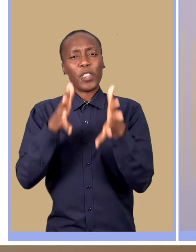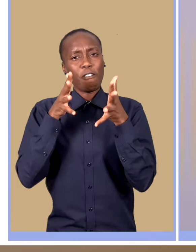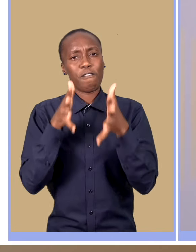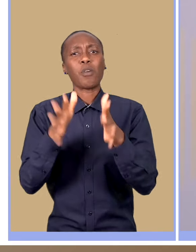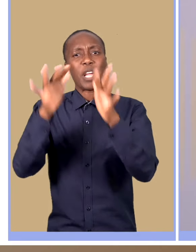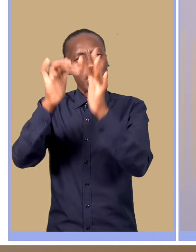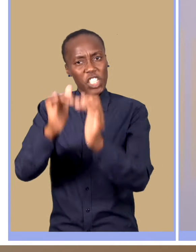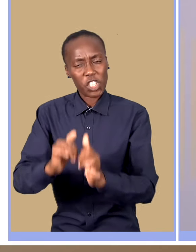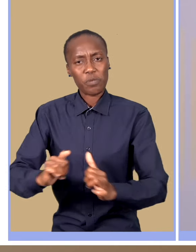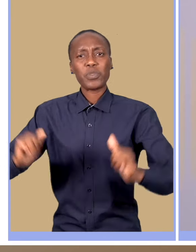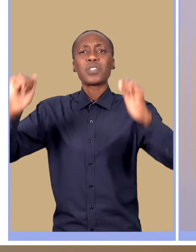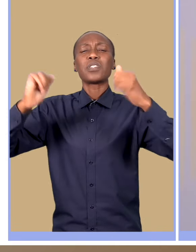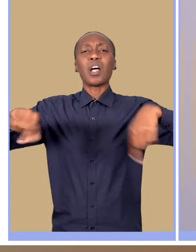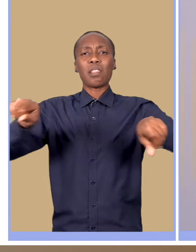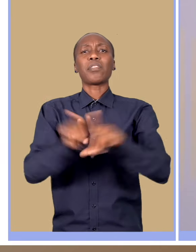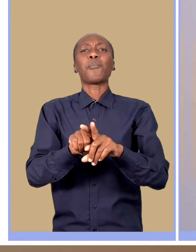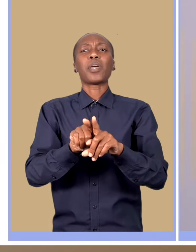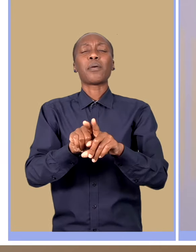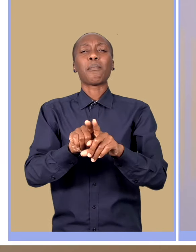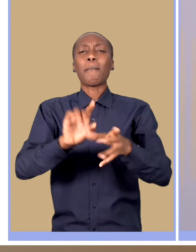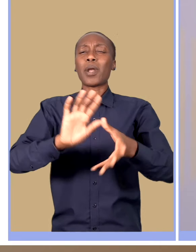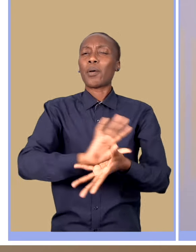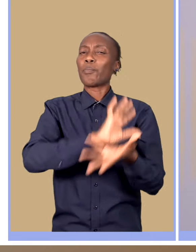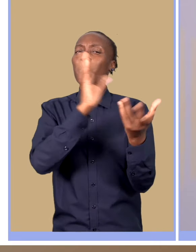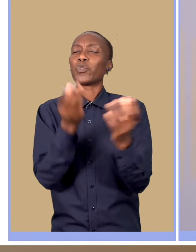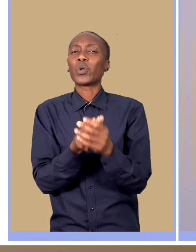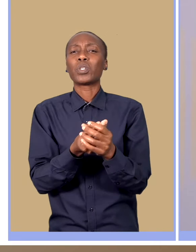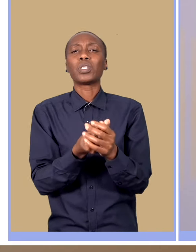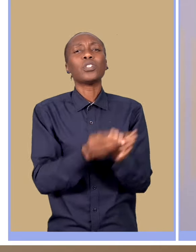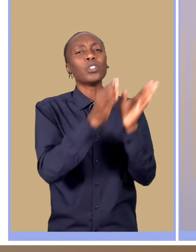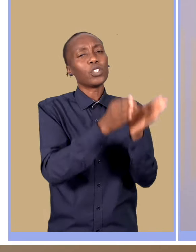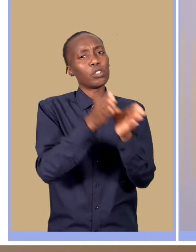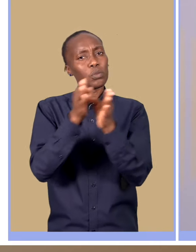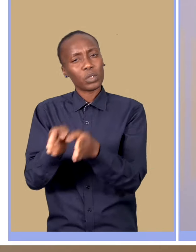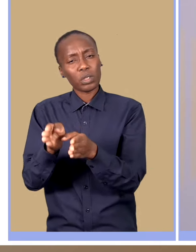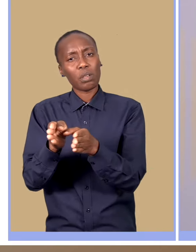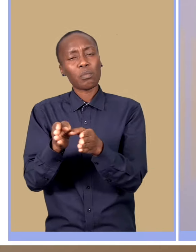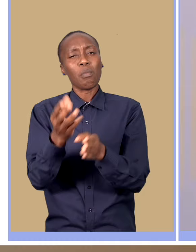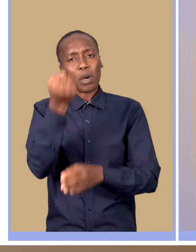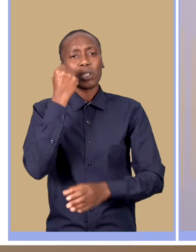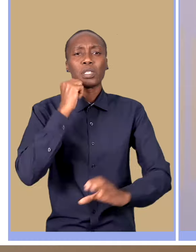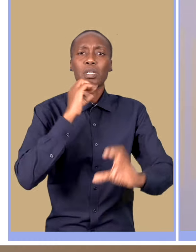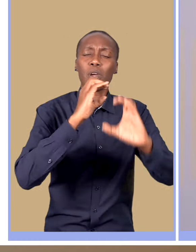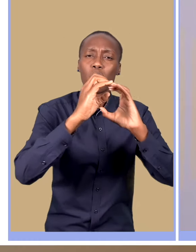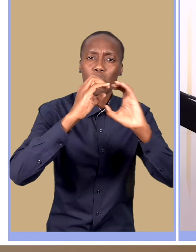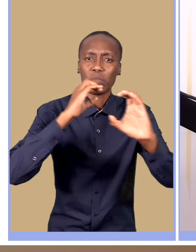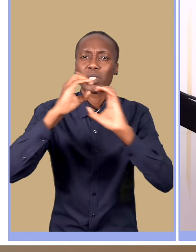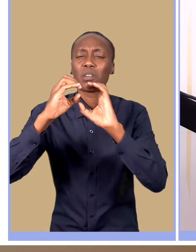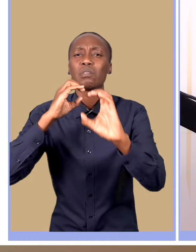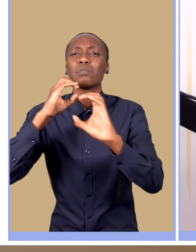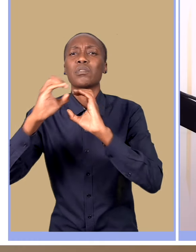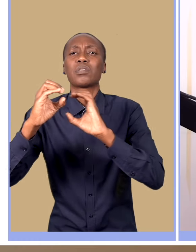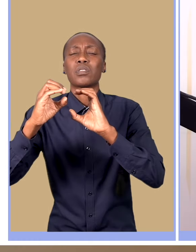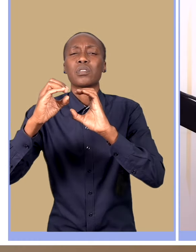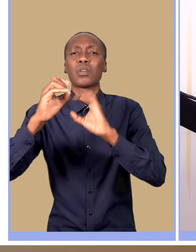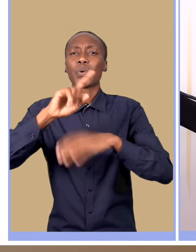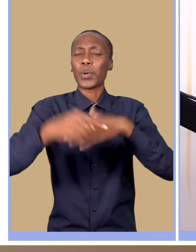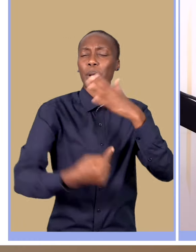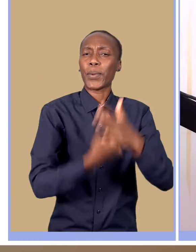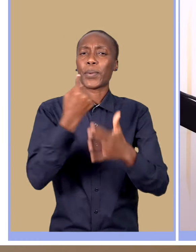educação especial, para que estas pessoas todas possam ter a comunicação